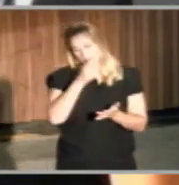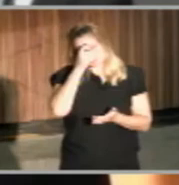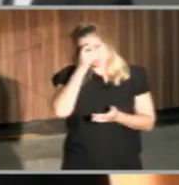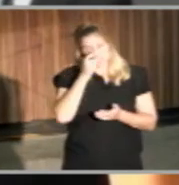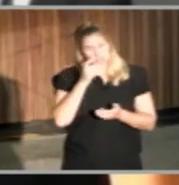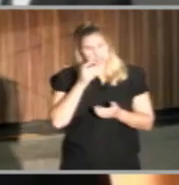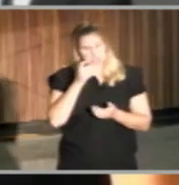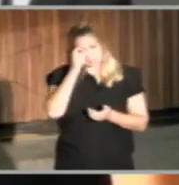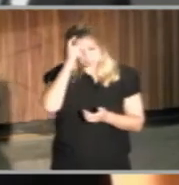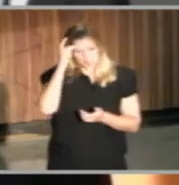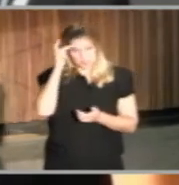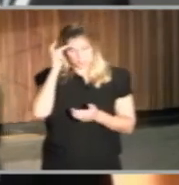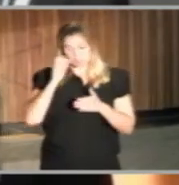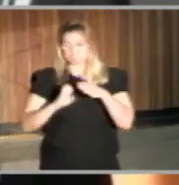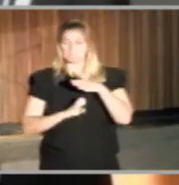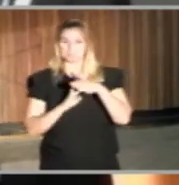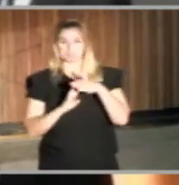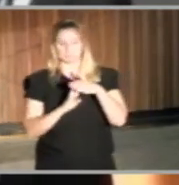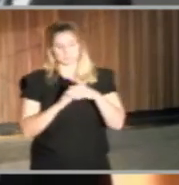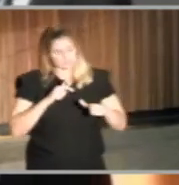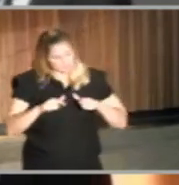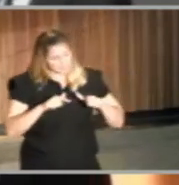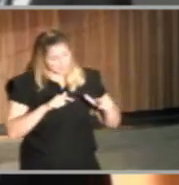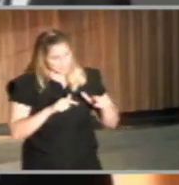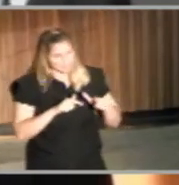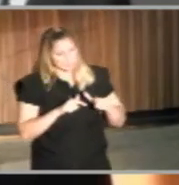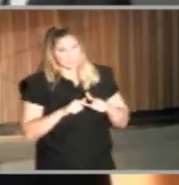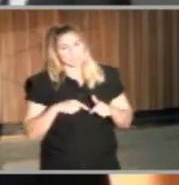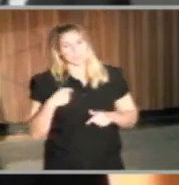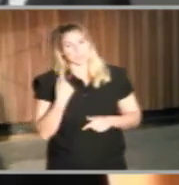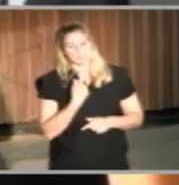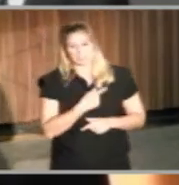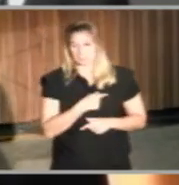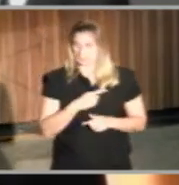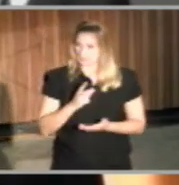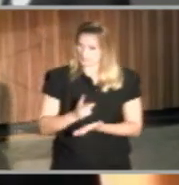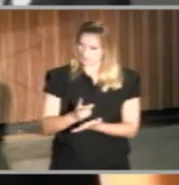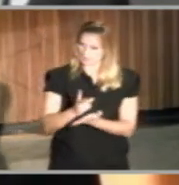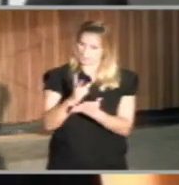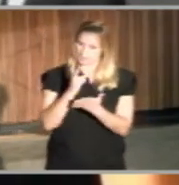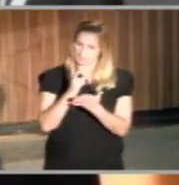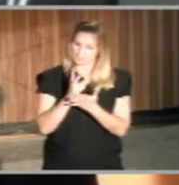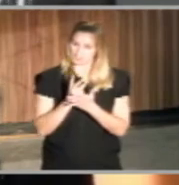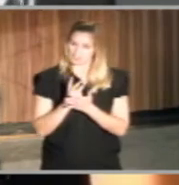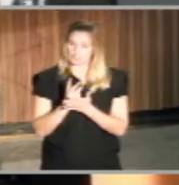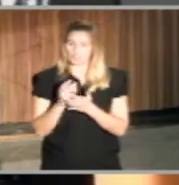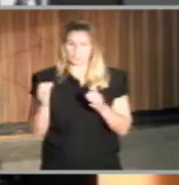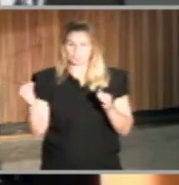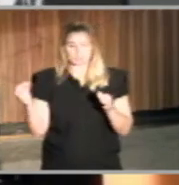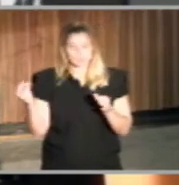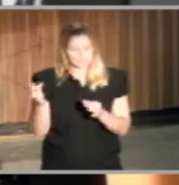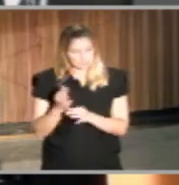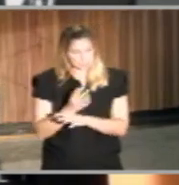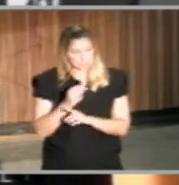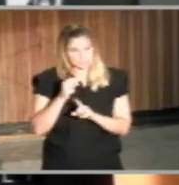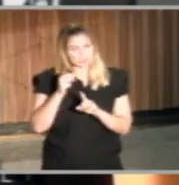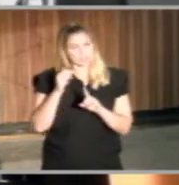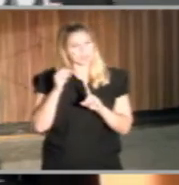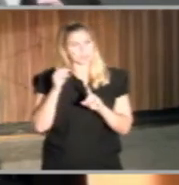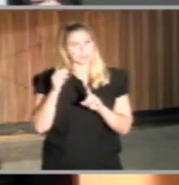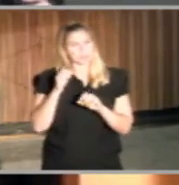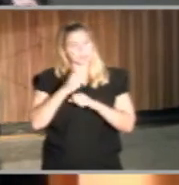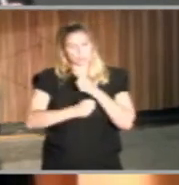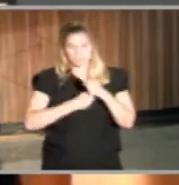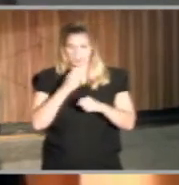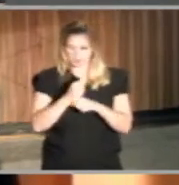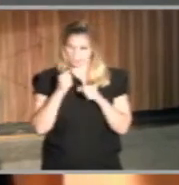enfim, férias, etc., que a gente vai depositando todo mês um pouquinho, para chegar no final do mês, no final do ano, ter o dinheiro para pagar